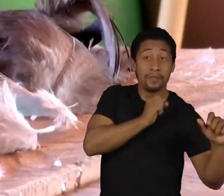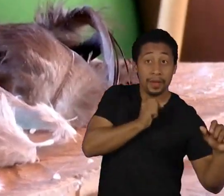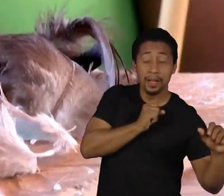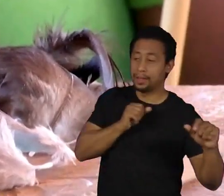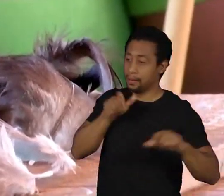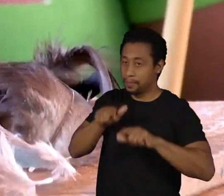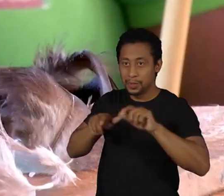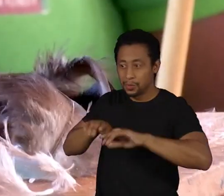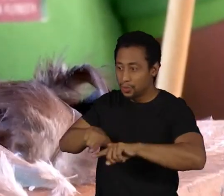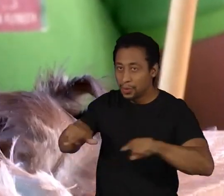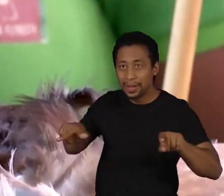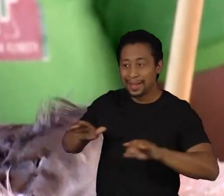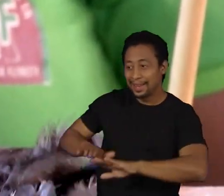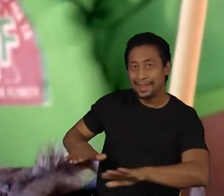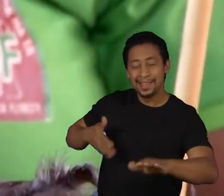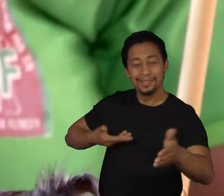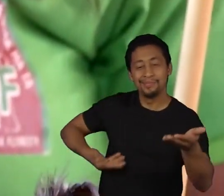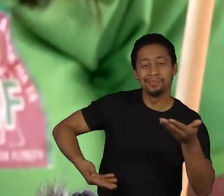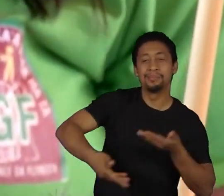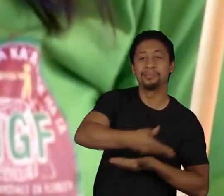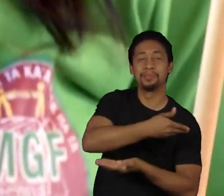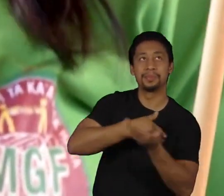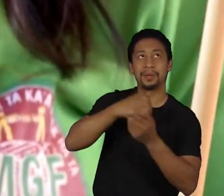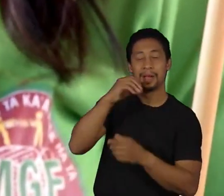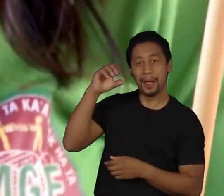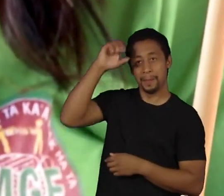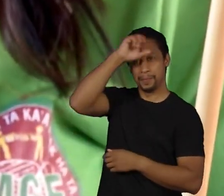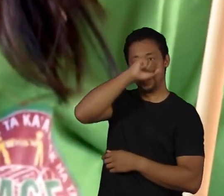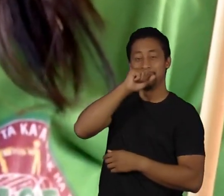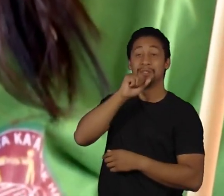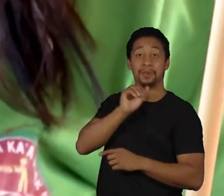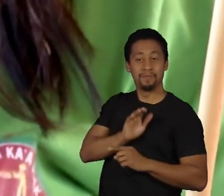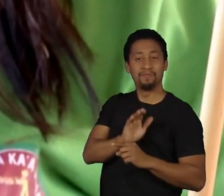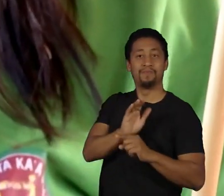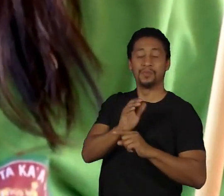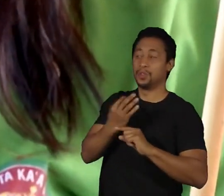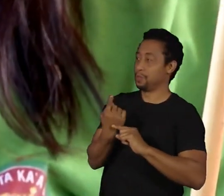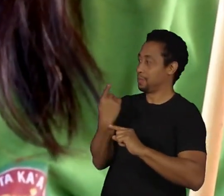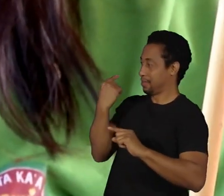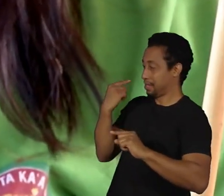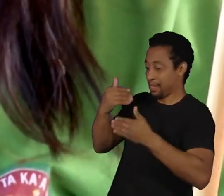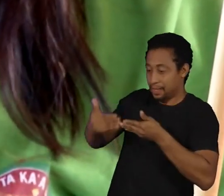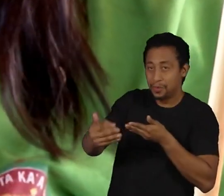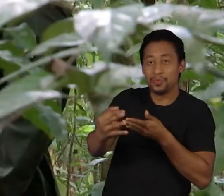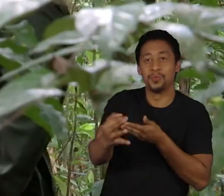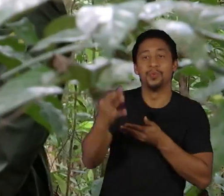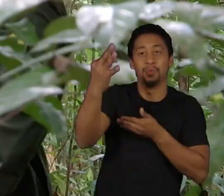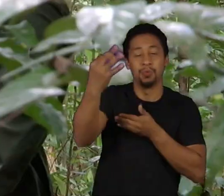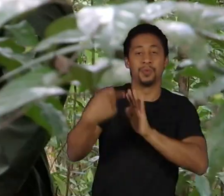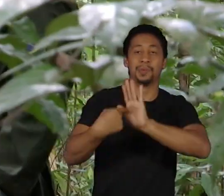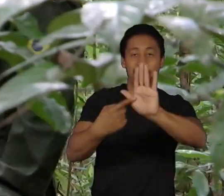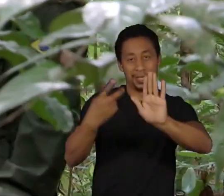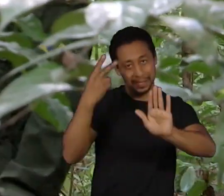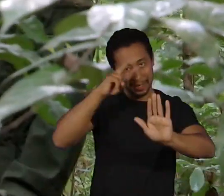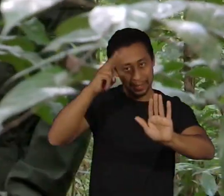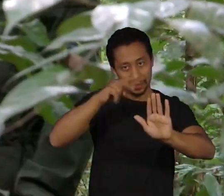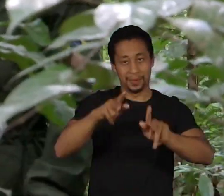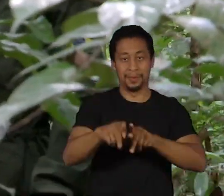penas e miçangas se costura o passado e o futuro. Se alinhava a história de um povo.